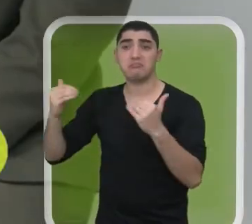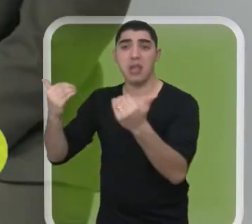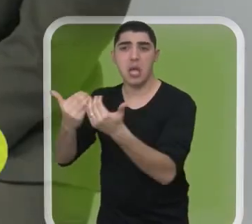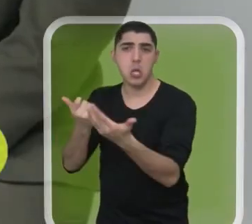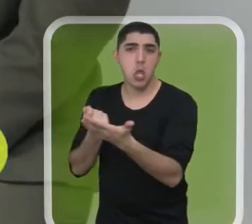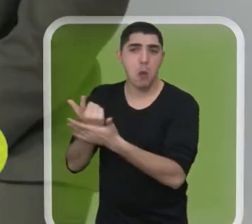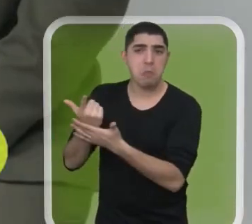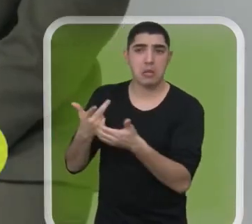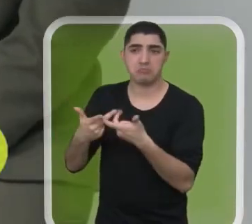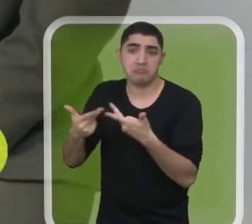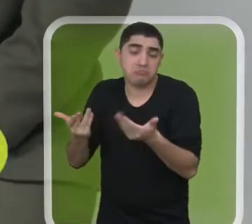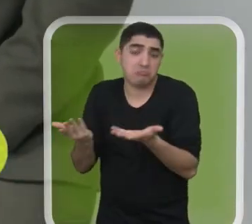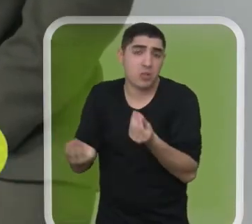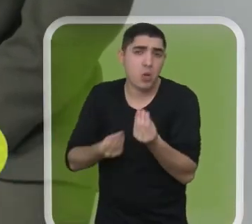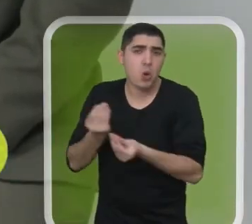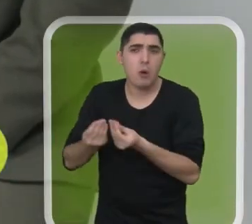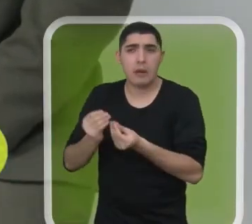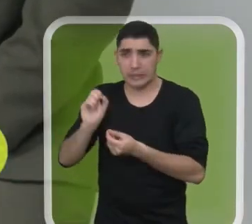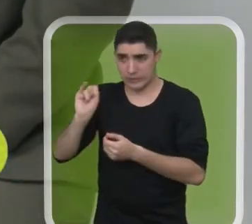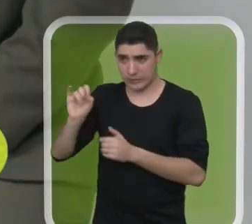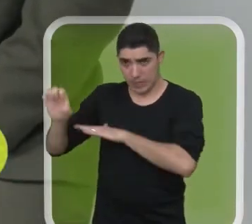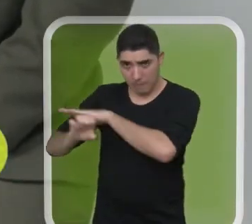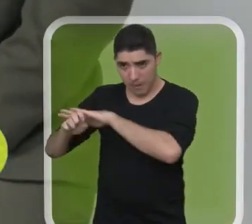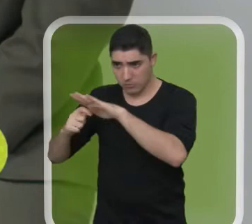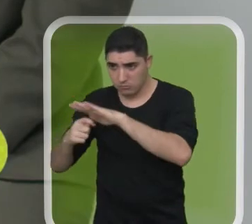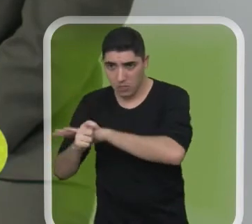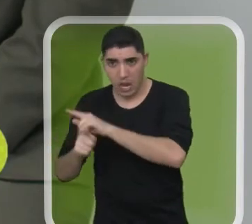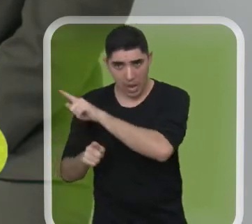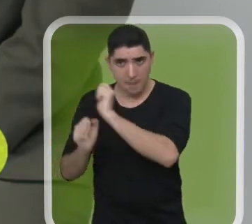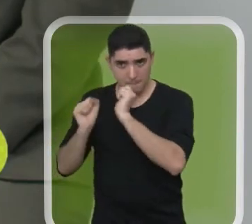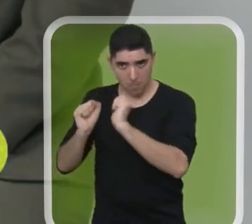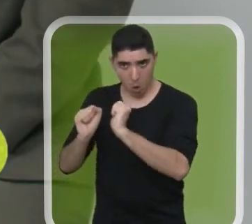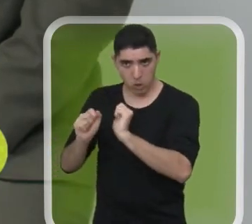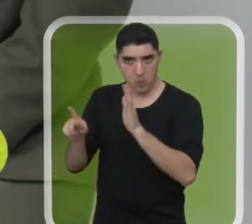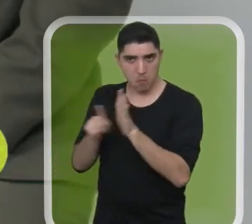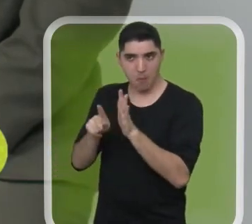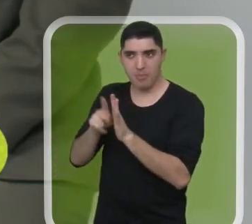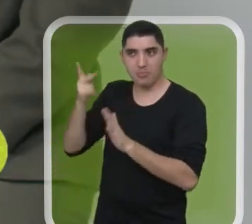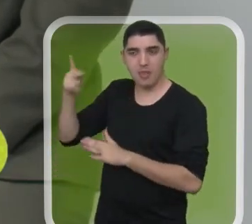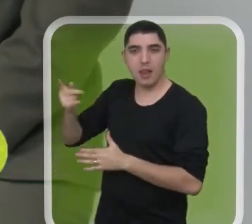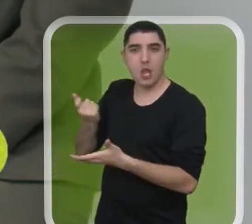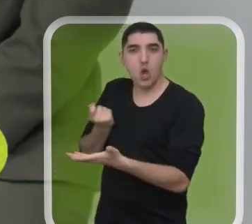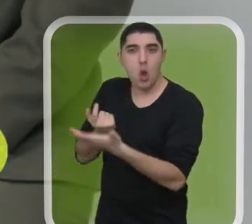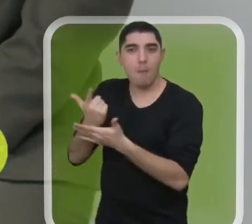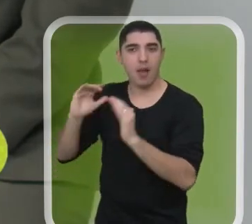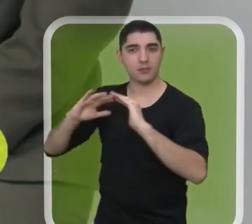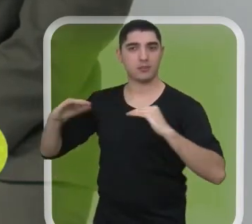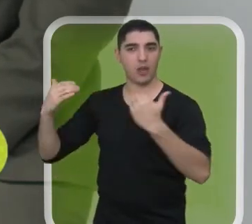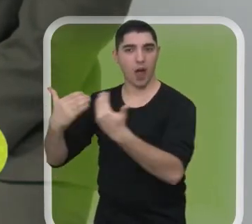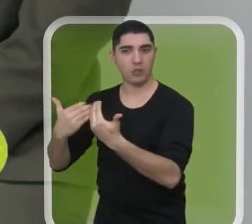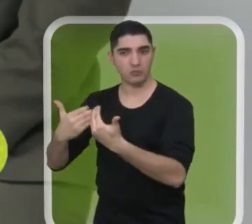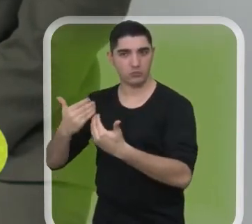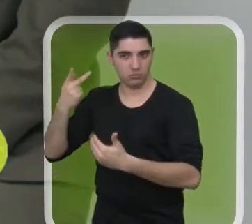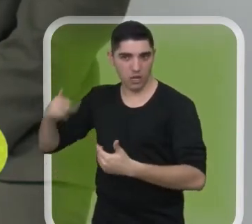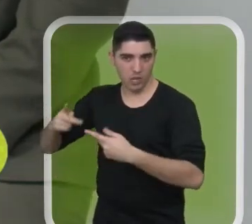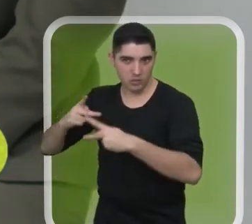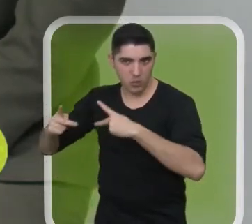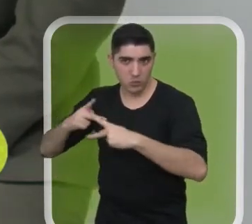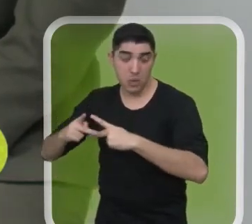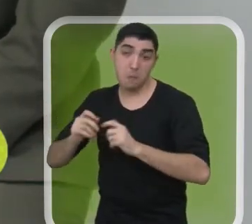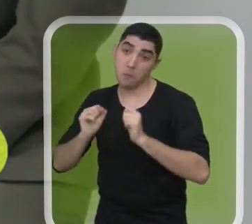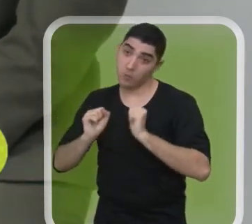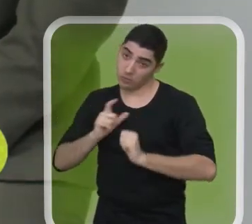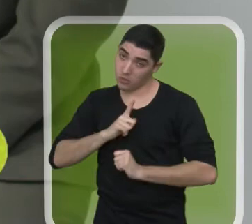investidores, ou investidor, teria interesse também em se apoderar, entre aspas, aí do Martins Pereira? Porque existe um risco, entendo